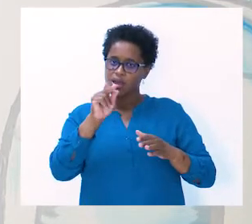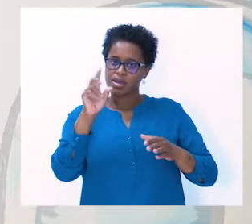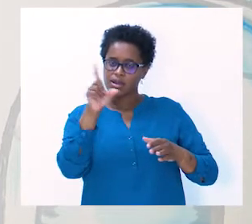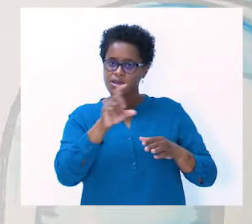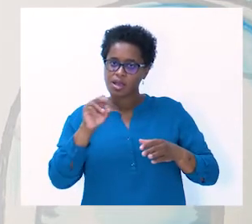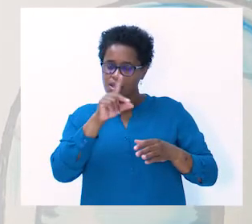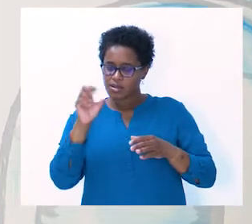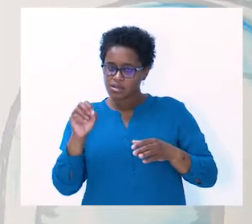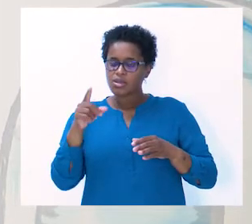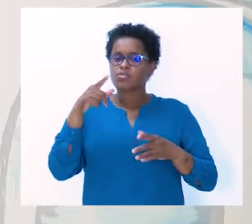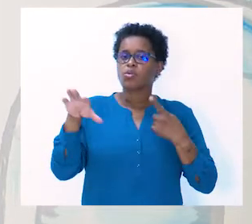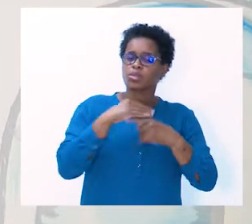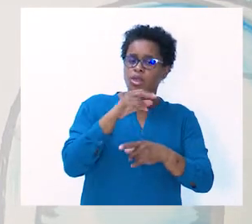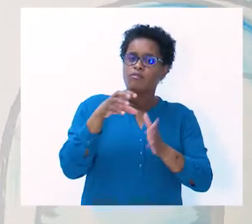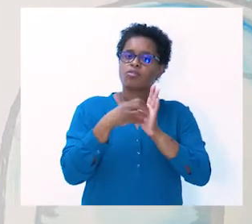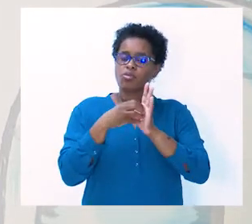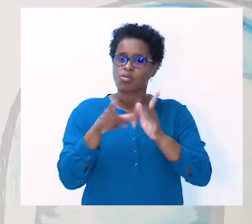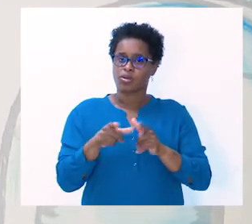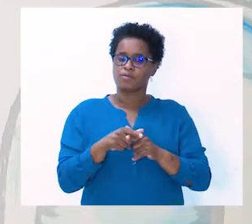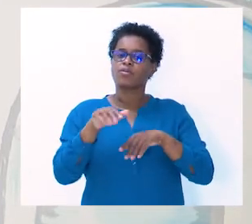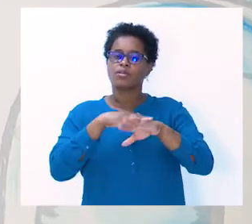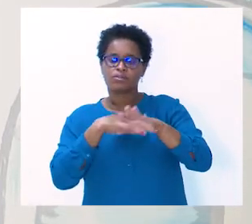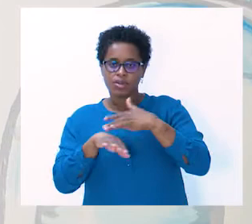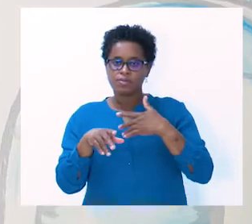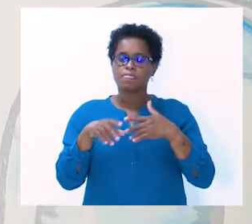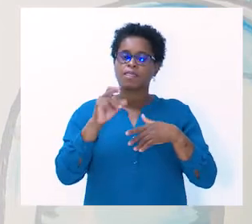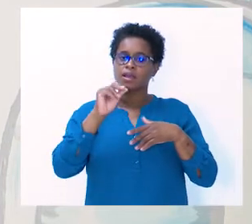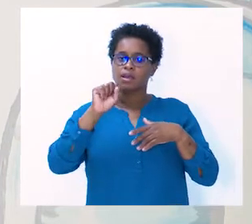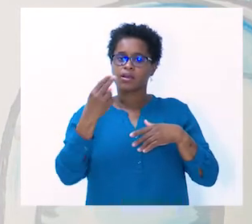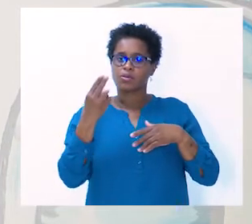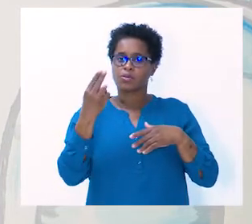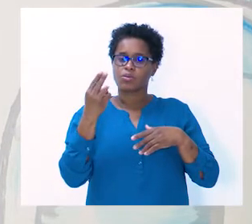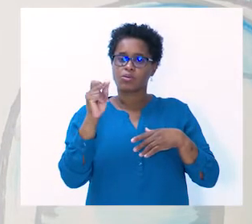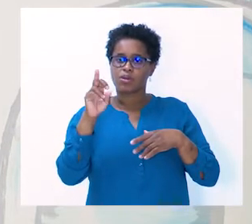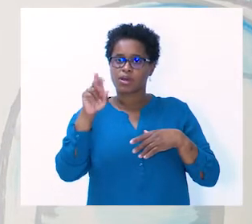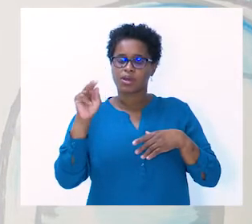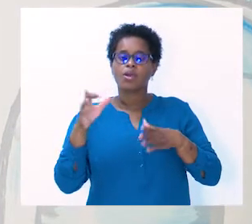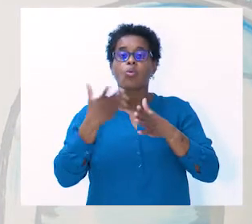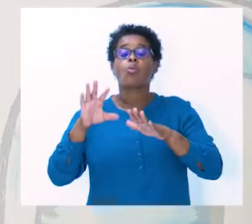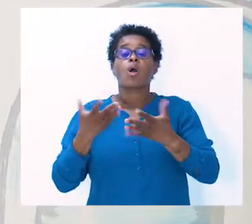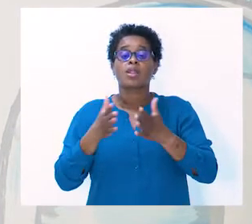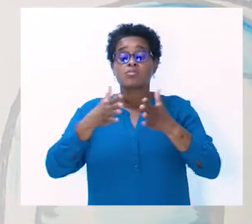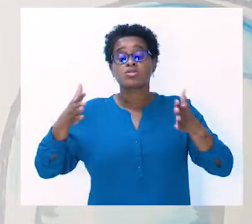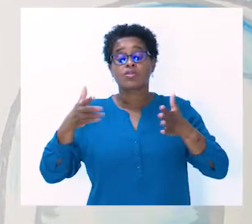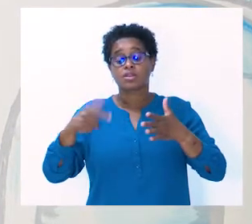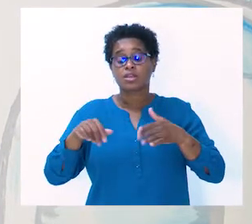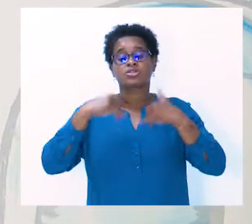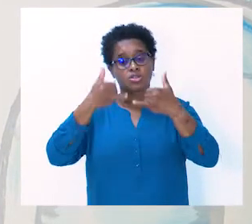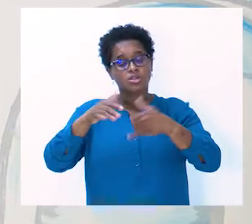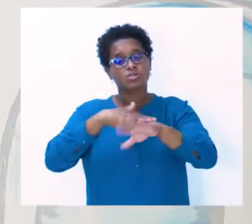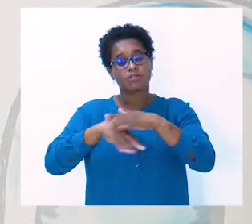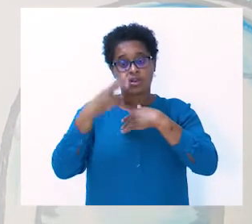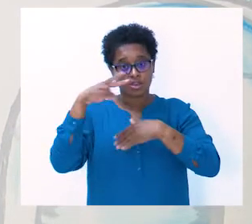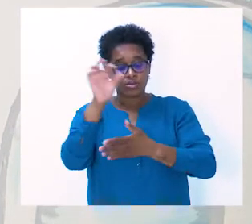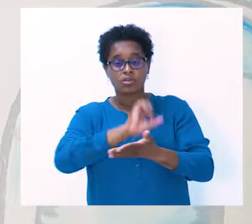razão. Encontrem a figura que foi feita a aguarela. Qual é a dimensão que vai ter? De seguida, vamos